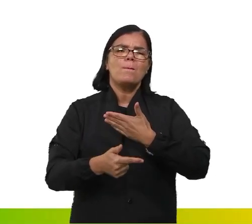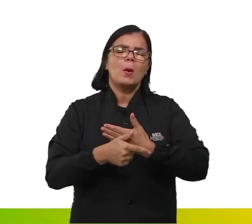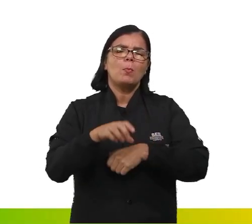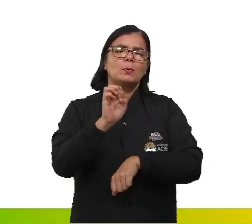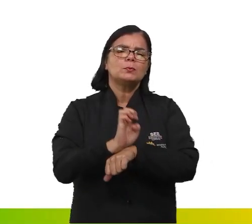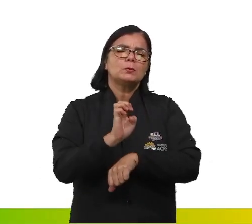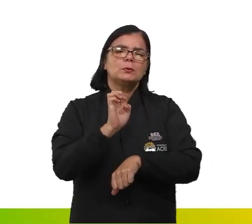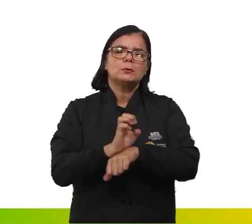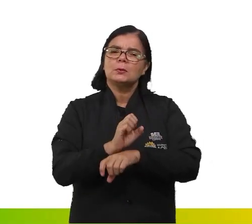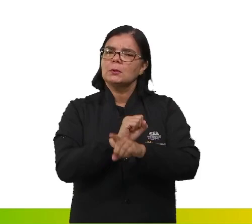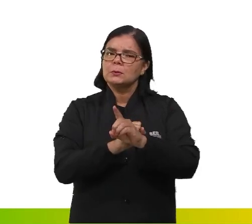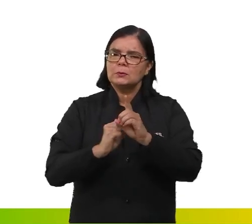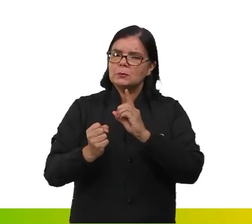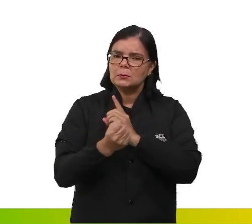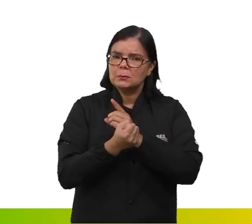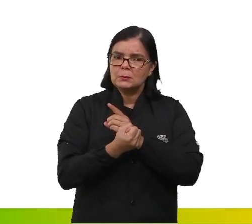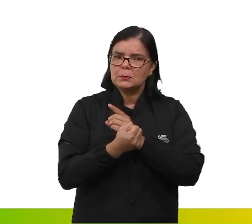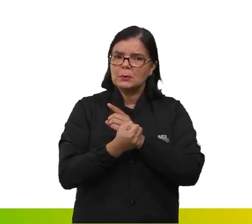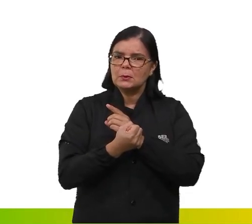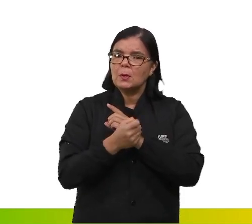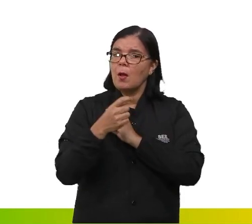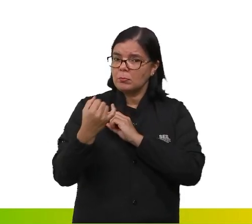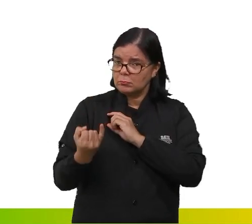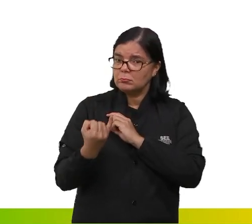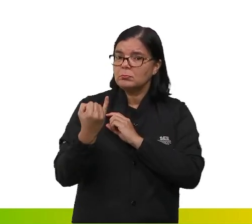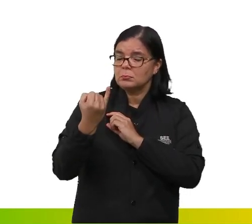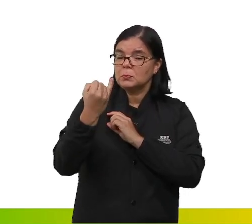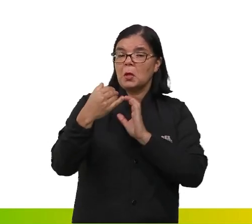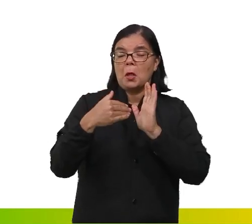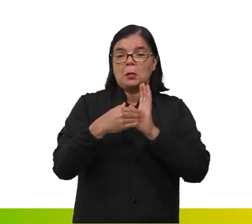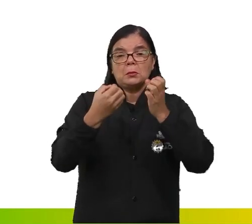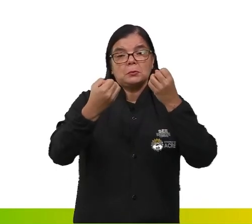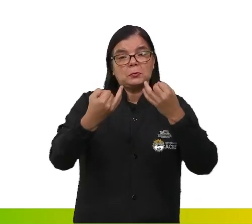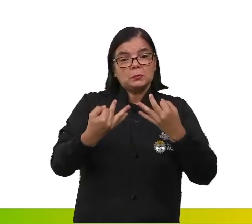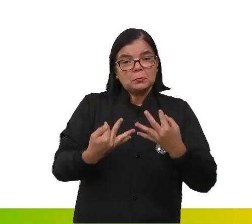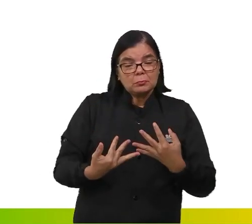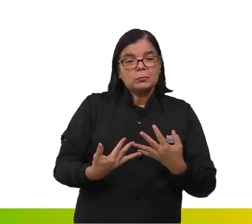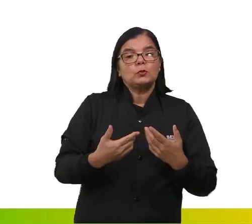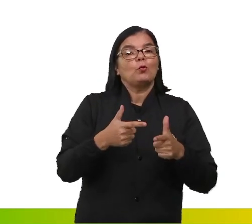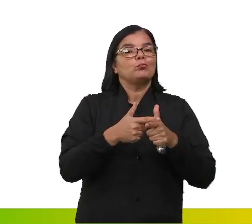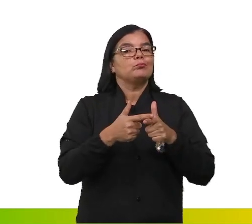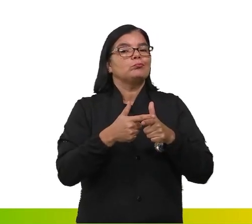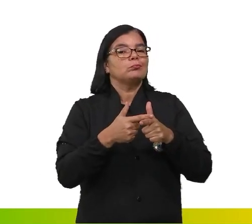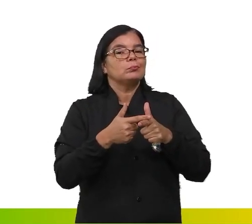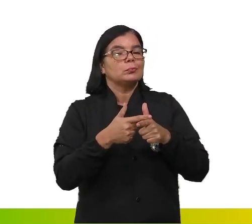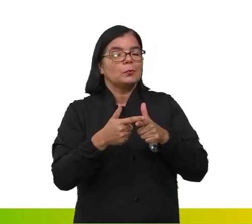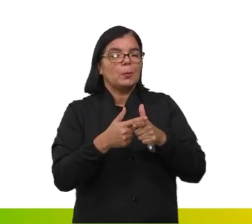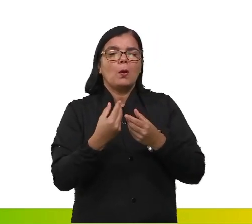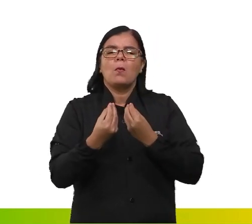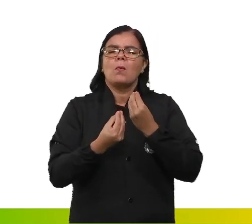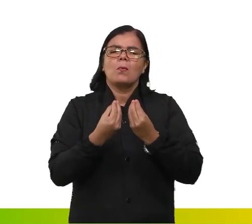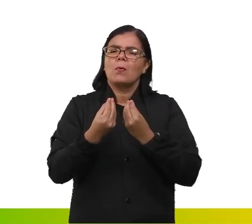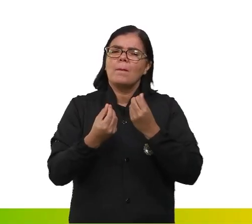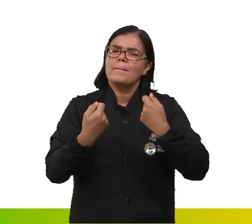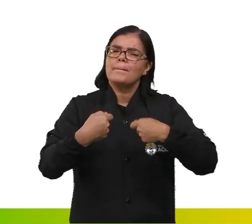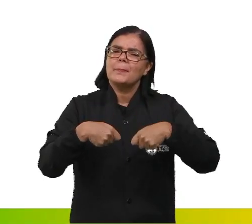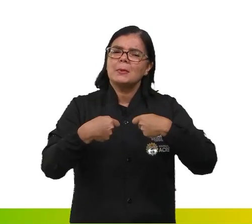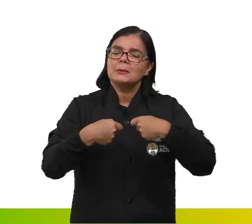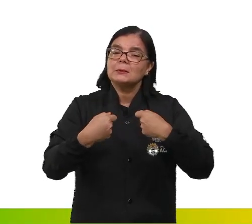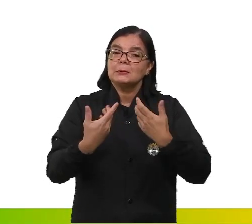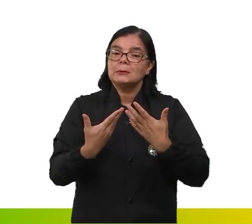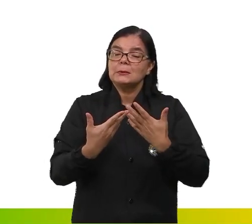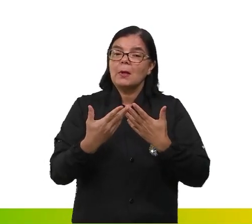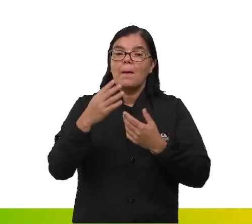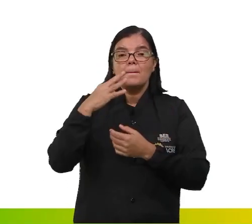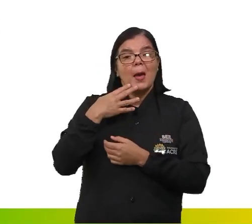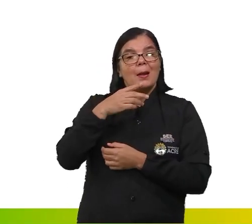Estado e da sociedade? Isso é importante, que até agora a gente vem falando do problema. Então, mais ou menos como é que a gente precisa fazer